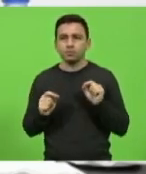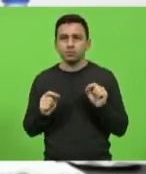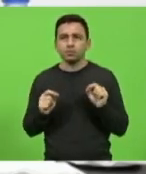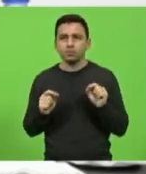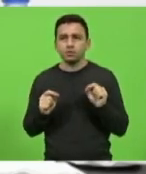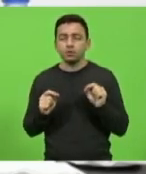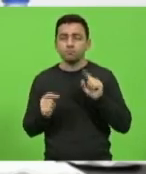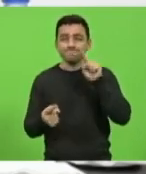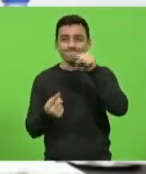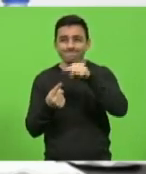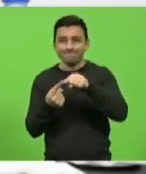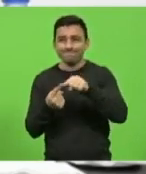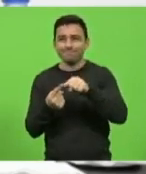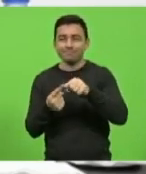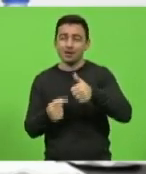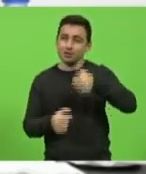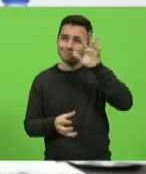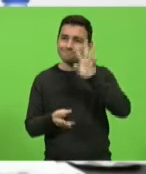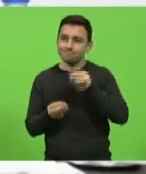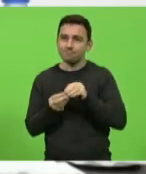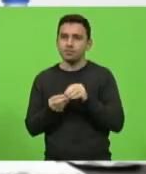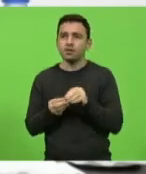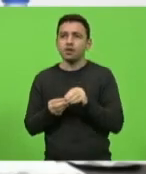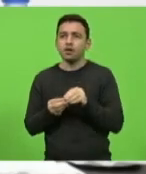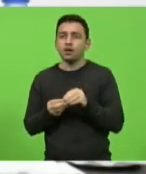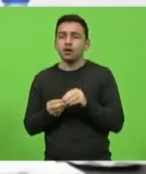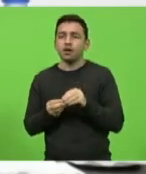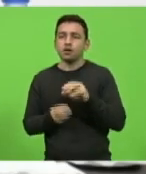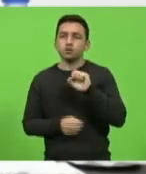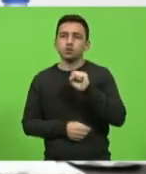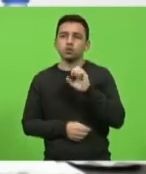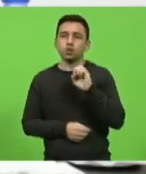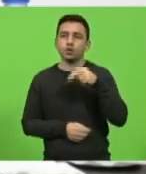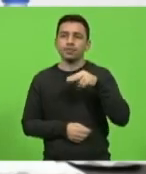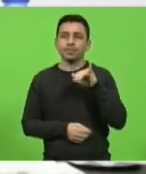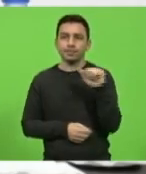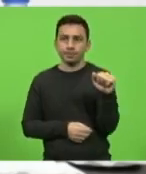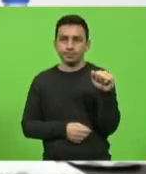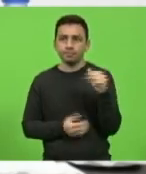objetividade possível. Iniciamos pela desembargadora Sônia Maria Schmidt, que tem a palavra.